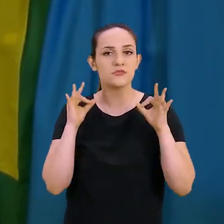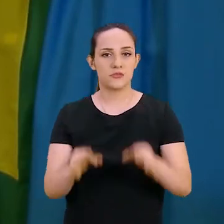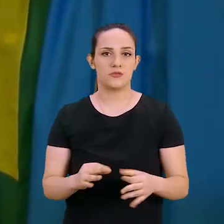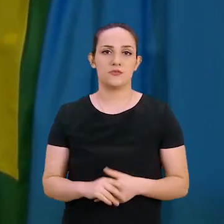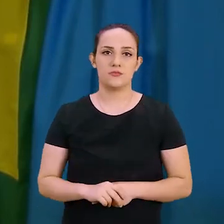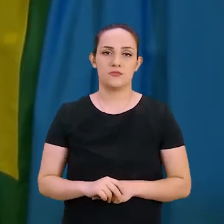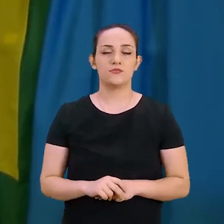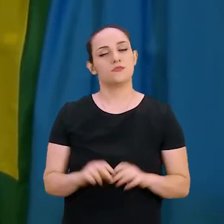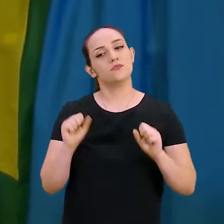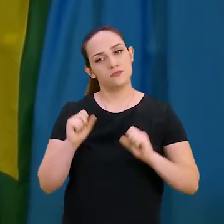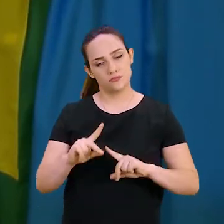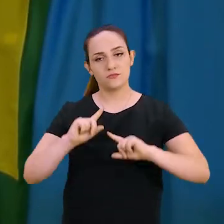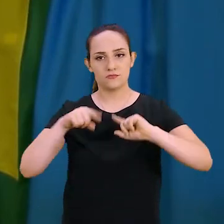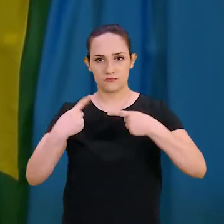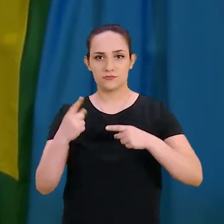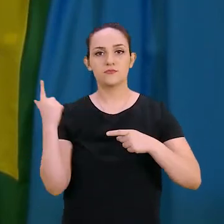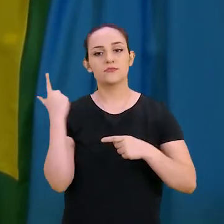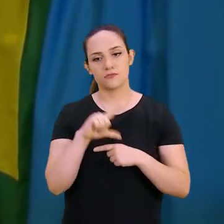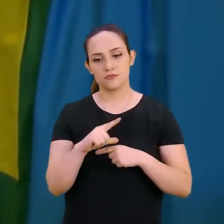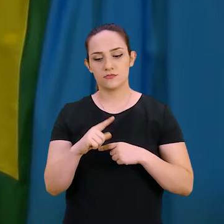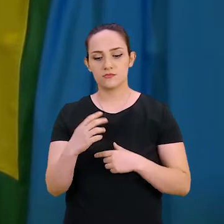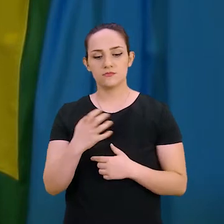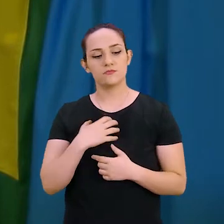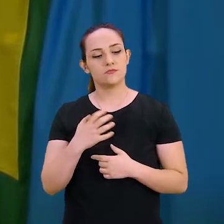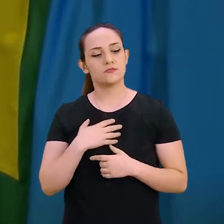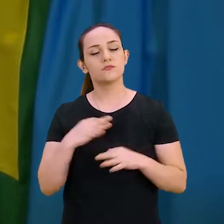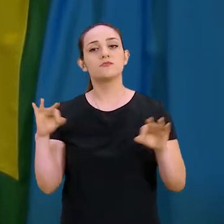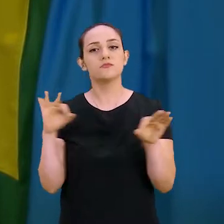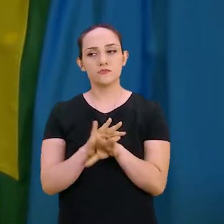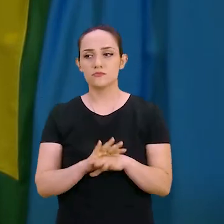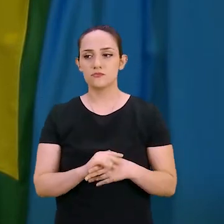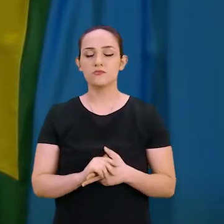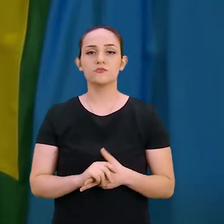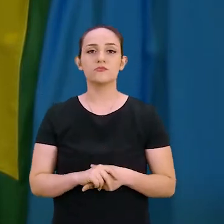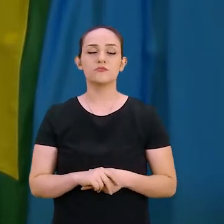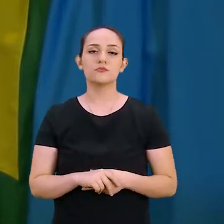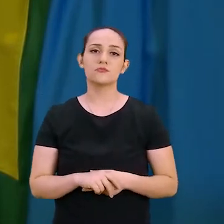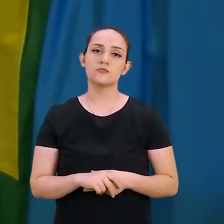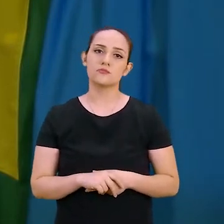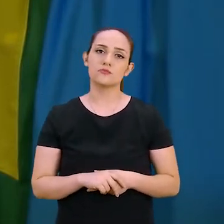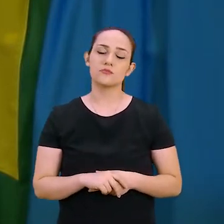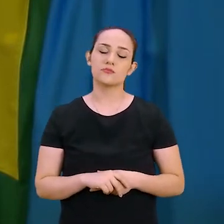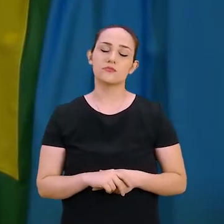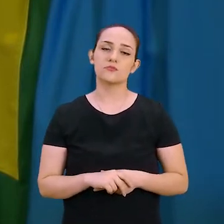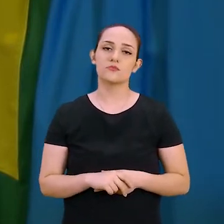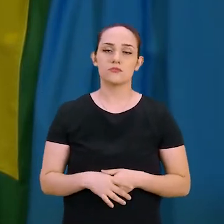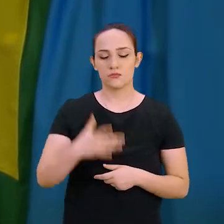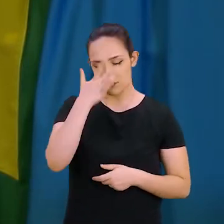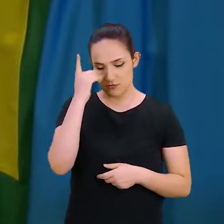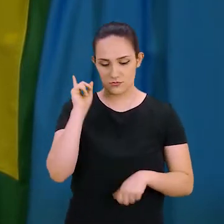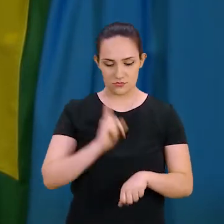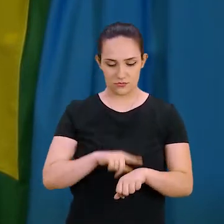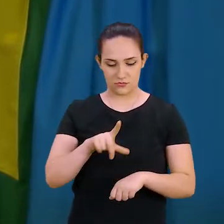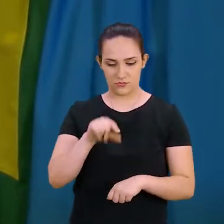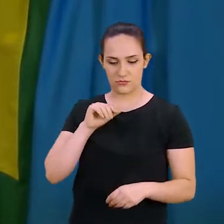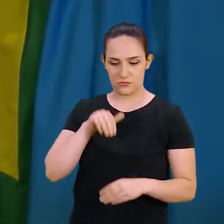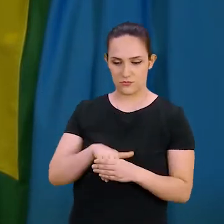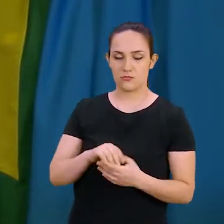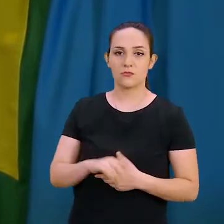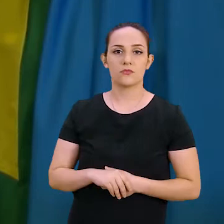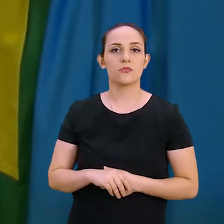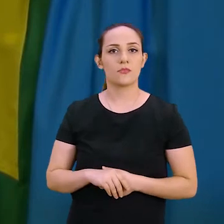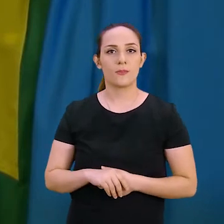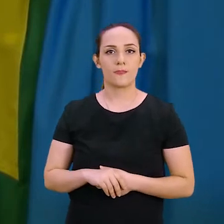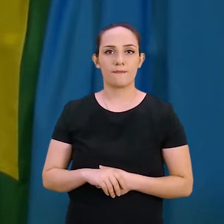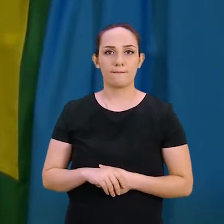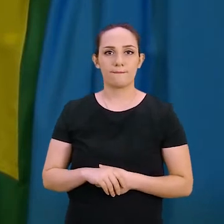escolha, você começa também a preparar muito melhor esse cidadão votante, esse cidadão que